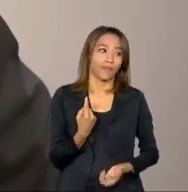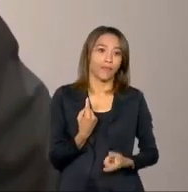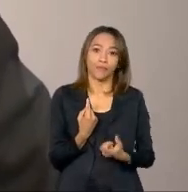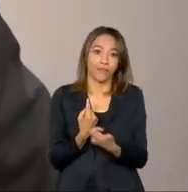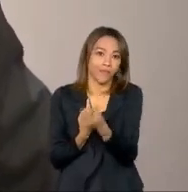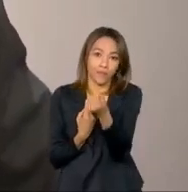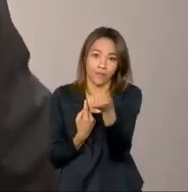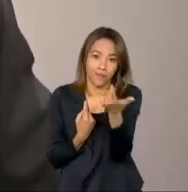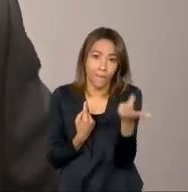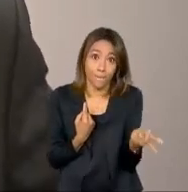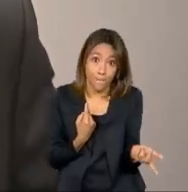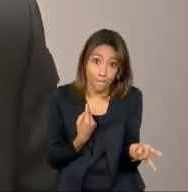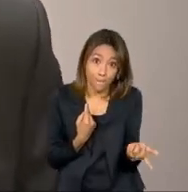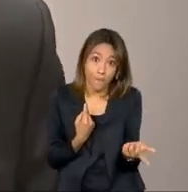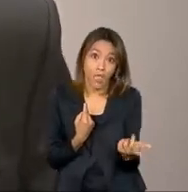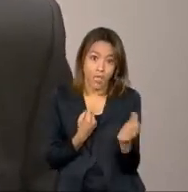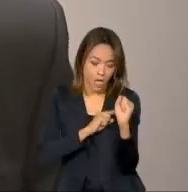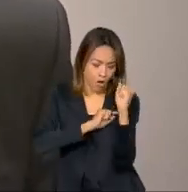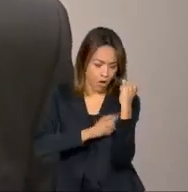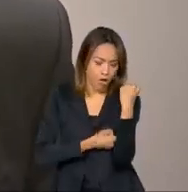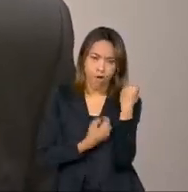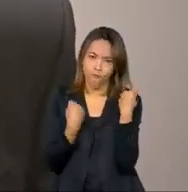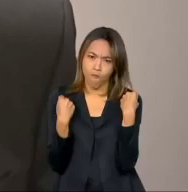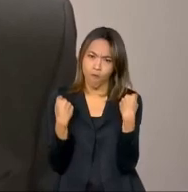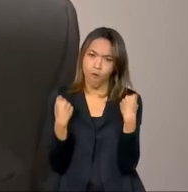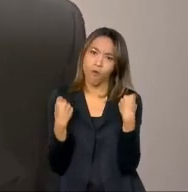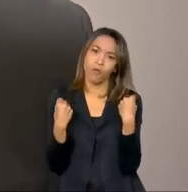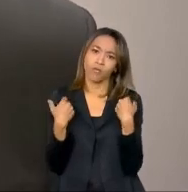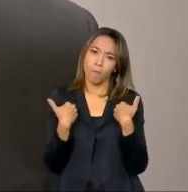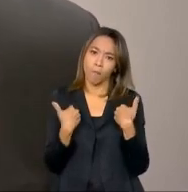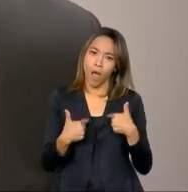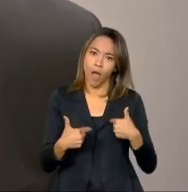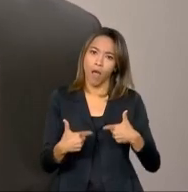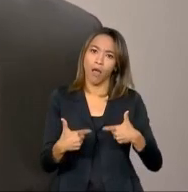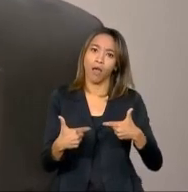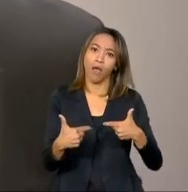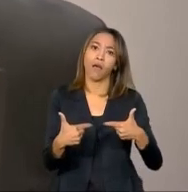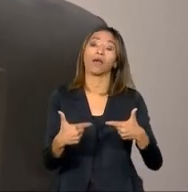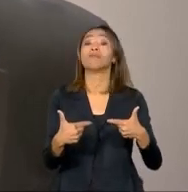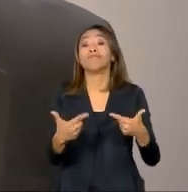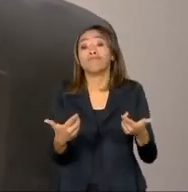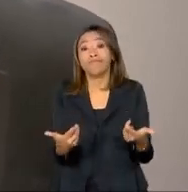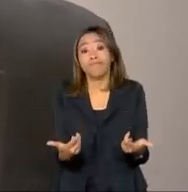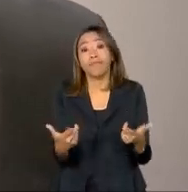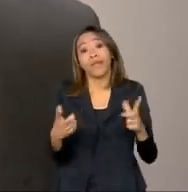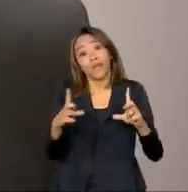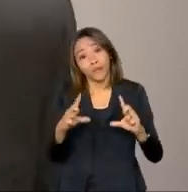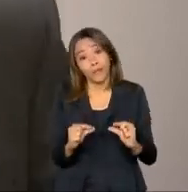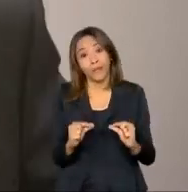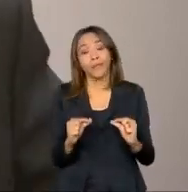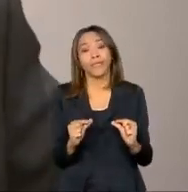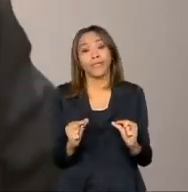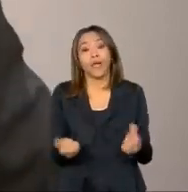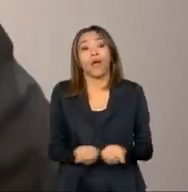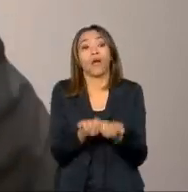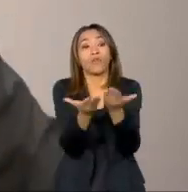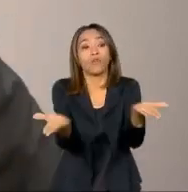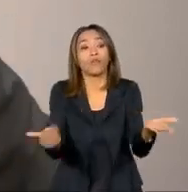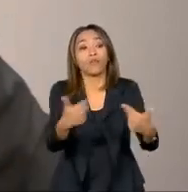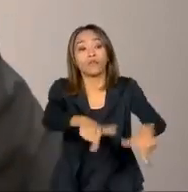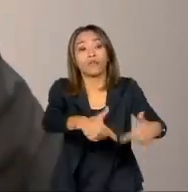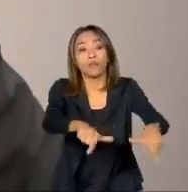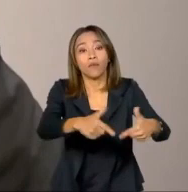capital, só tem força de trabalho, diminui a oferta de emprego, porque a